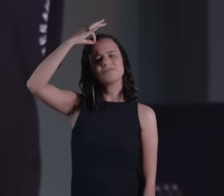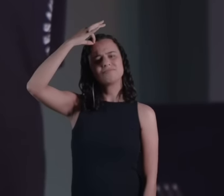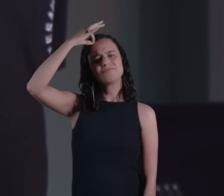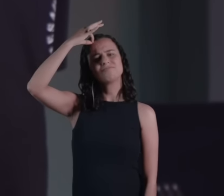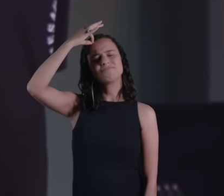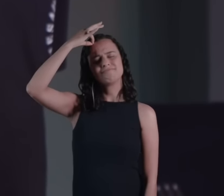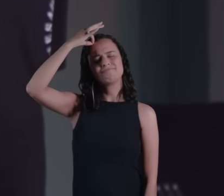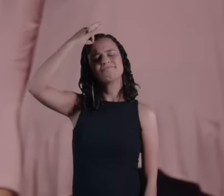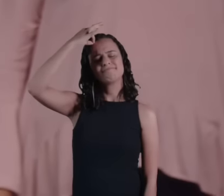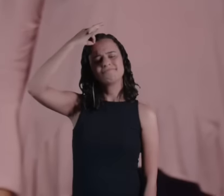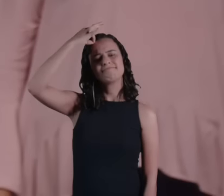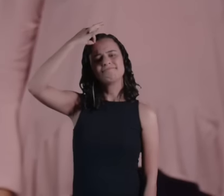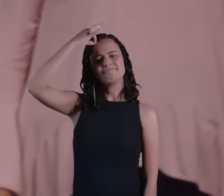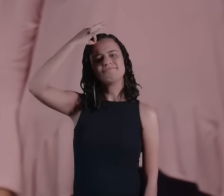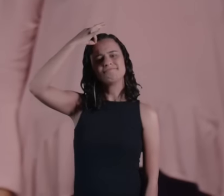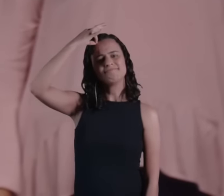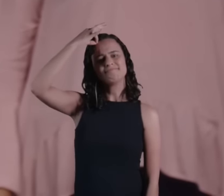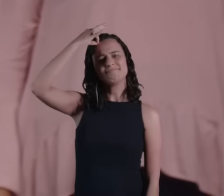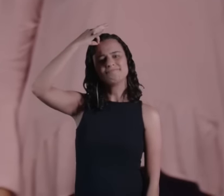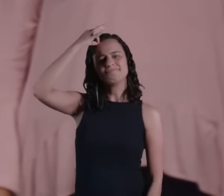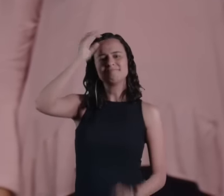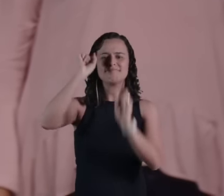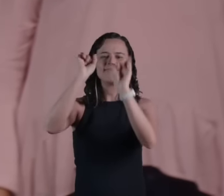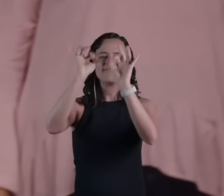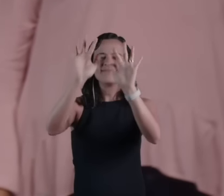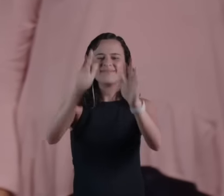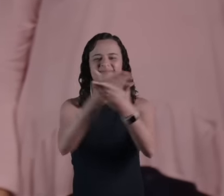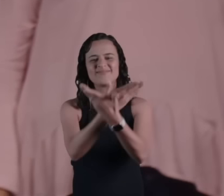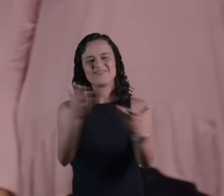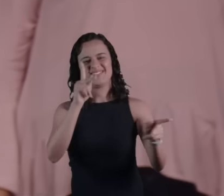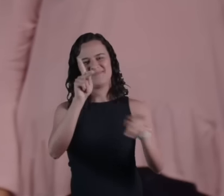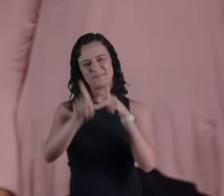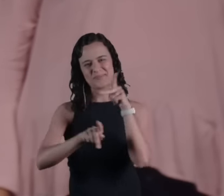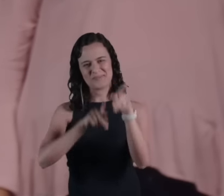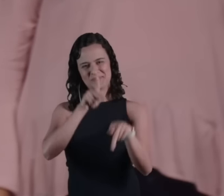Ruach HaKadosh, sejam com todo o Teu povo,